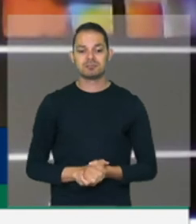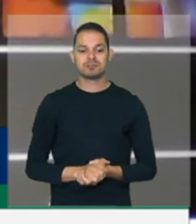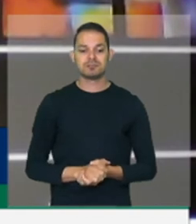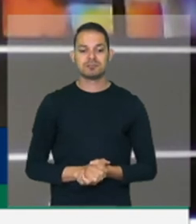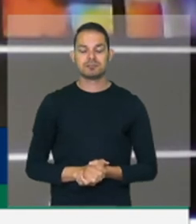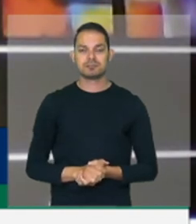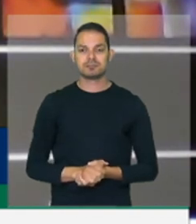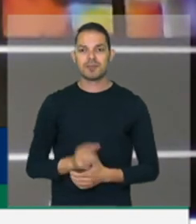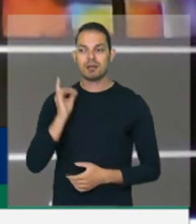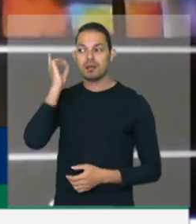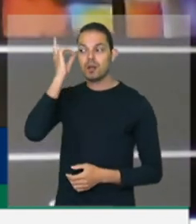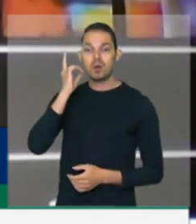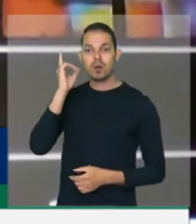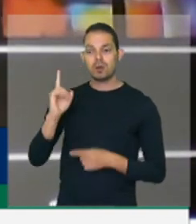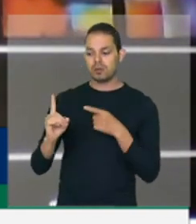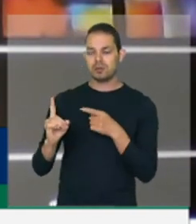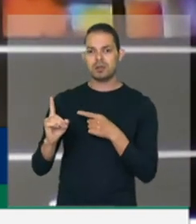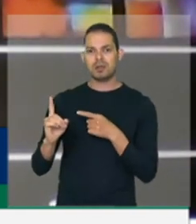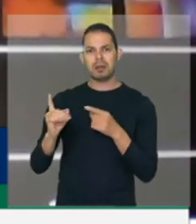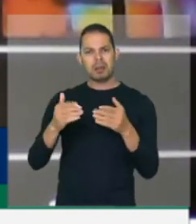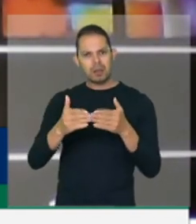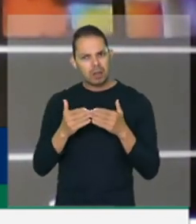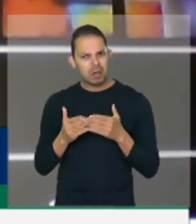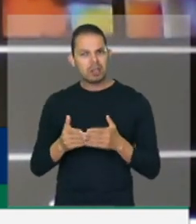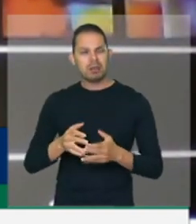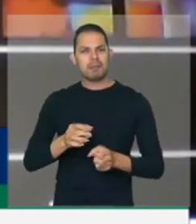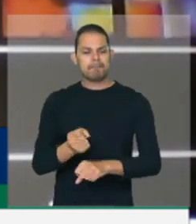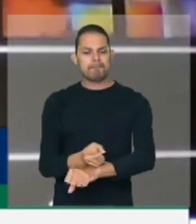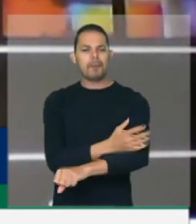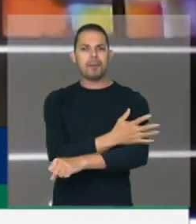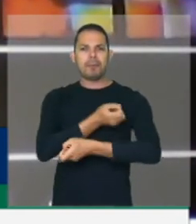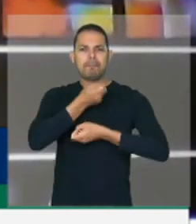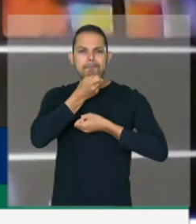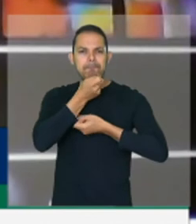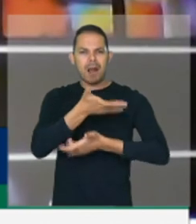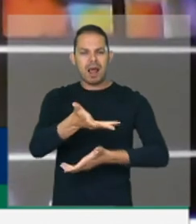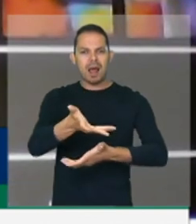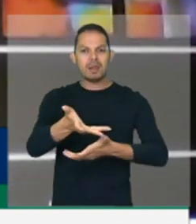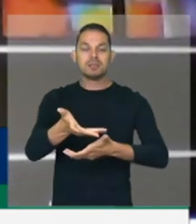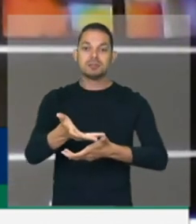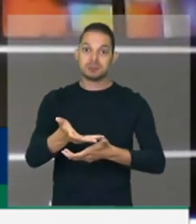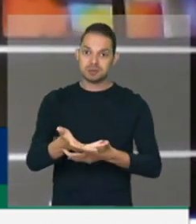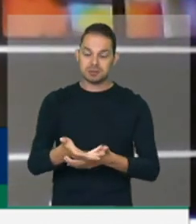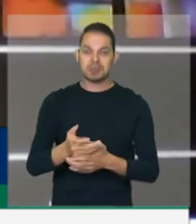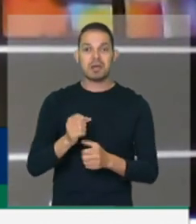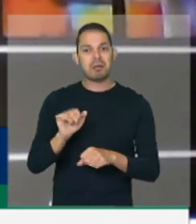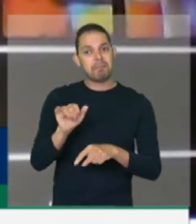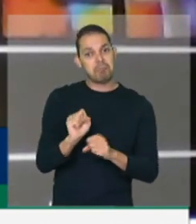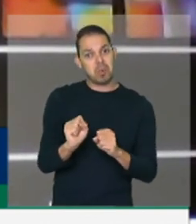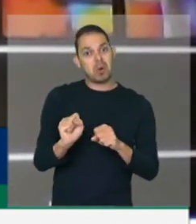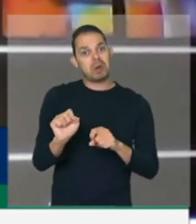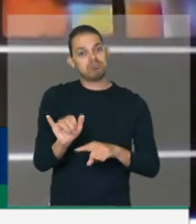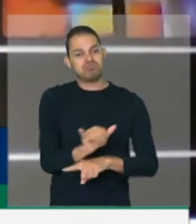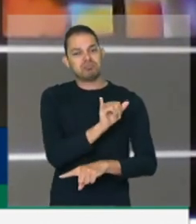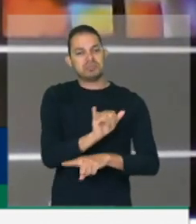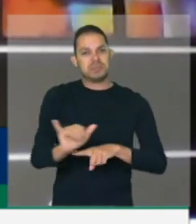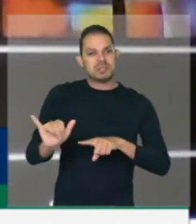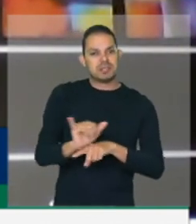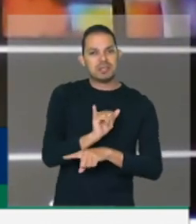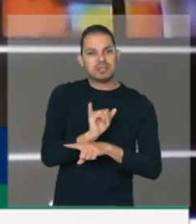O deputado, apelando para o tom emocional, muito provavelmente uma estratégia